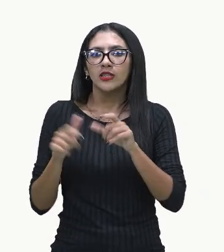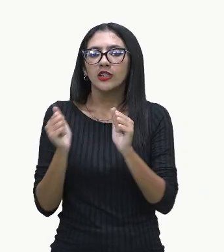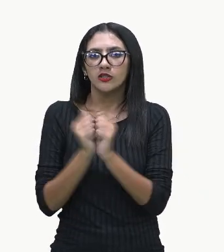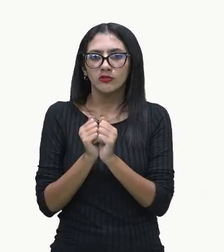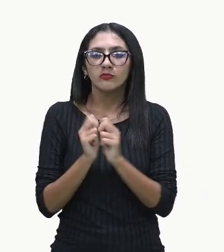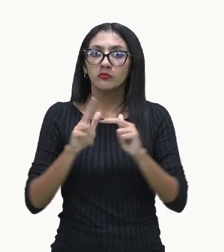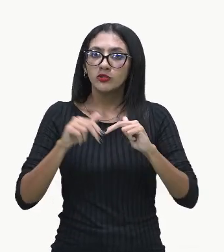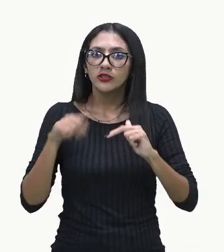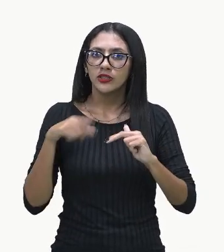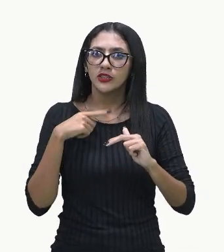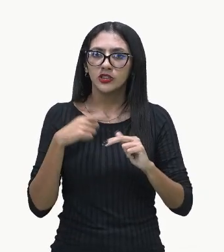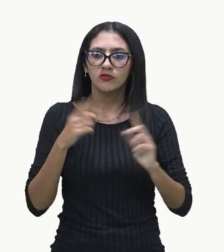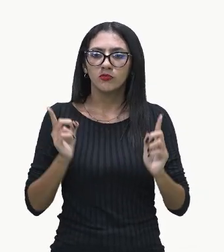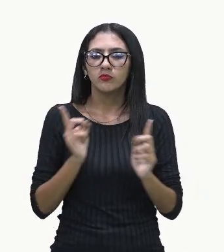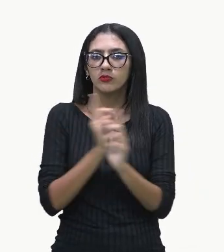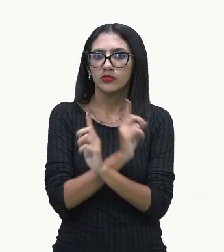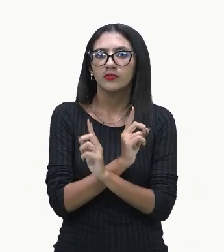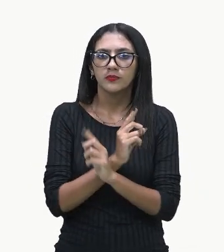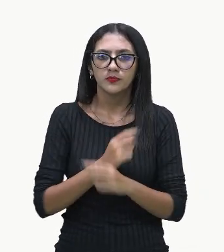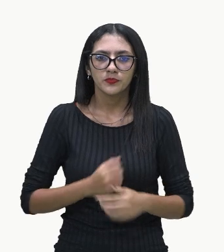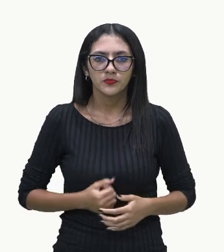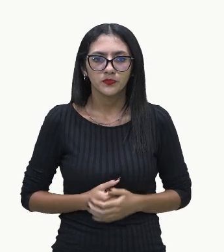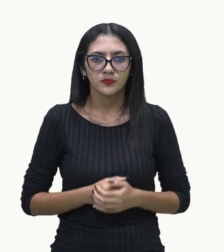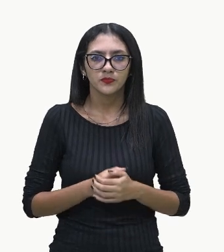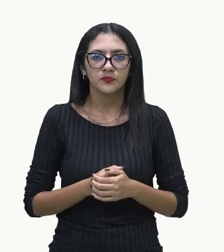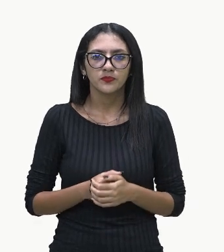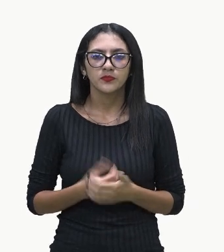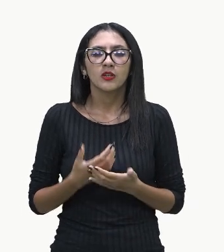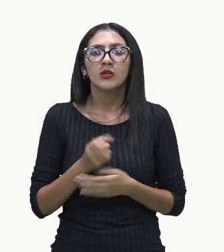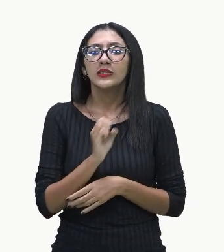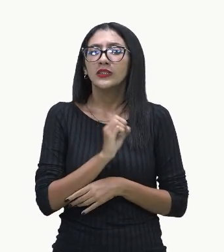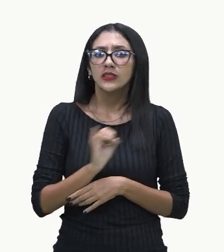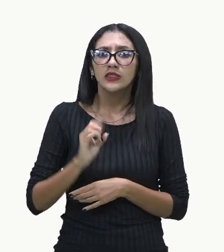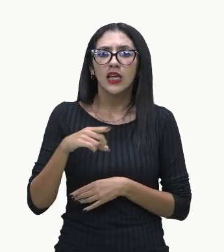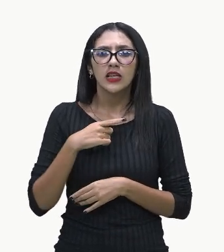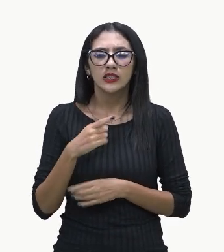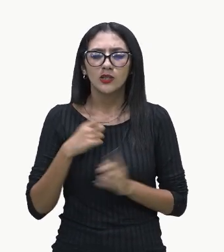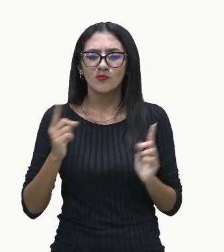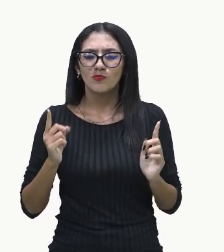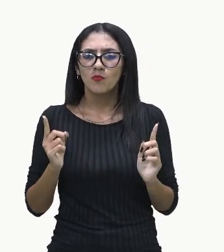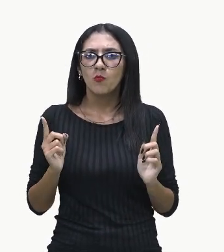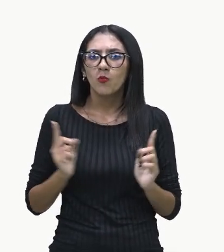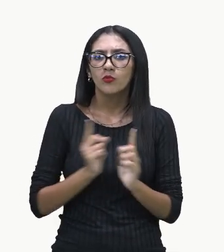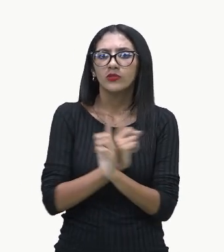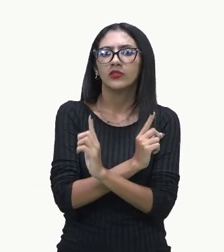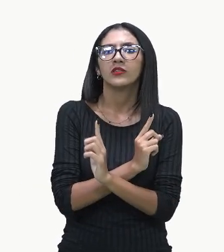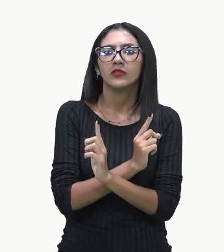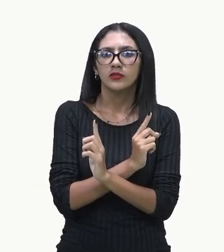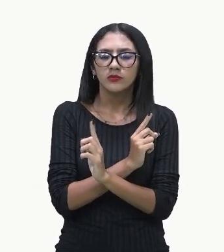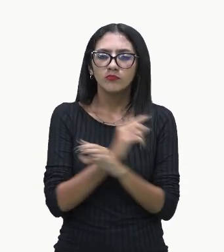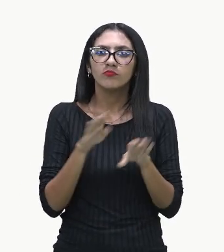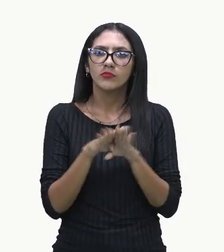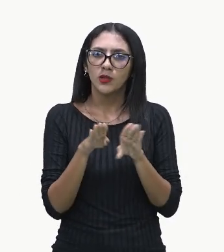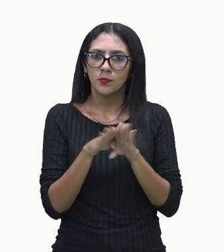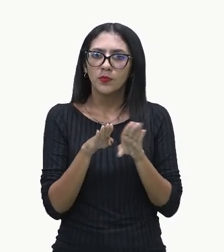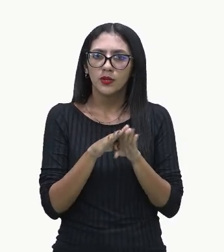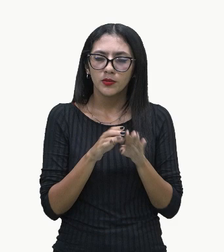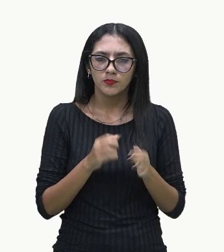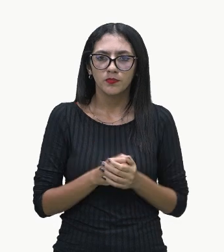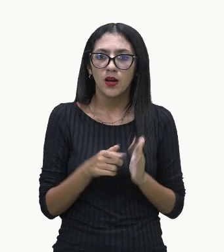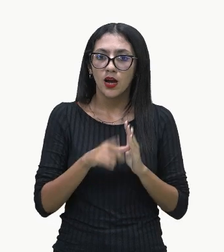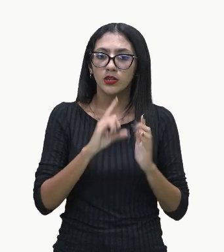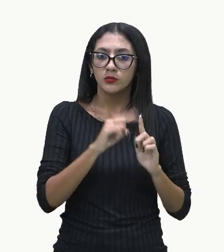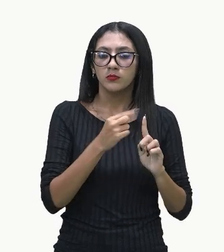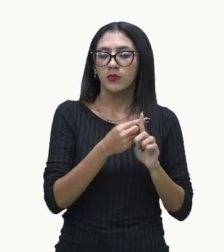da igualdade. E lembre, todas as vezes que ele passar para o outro lado da igualdade, o sinal muda. Ele era